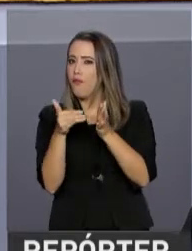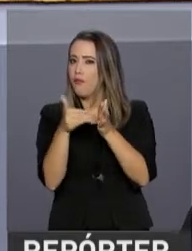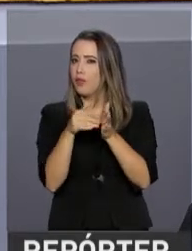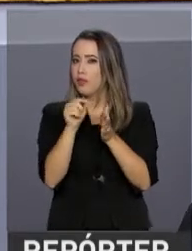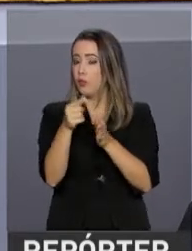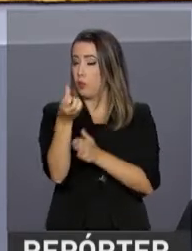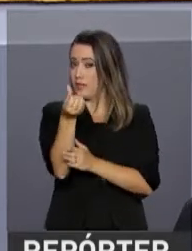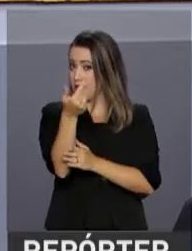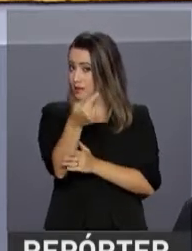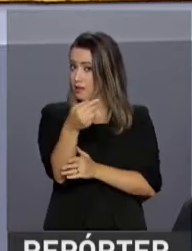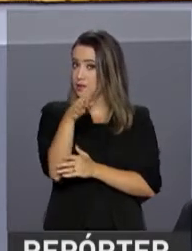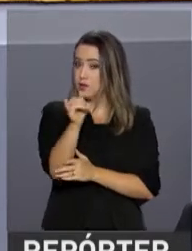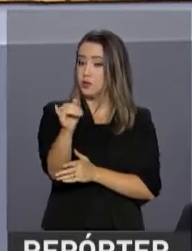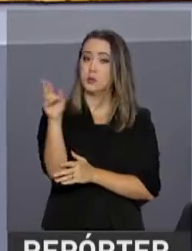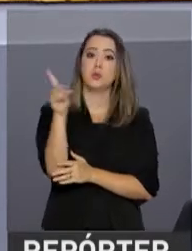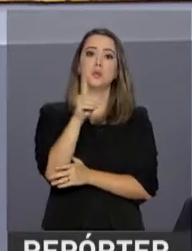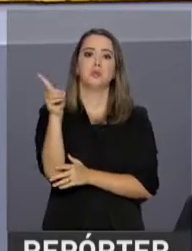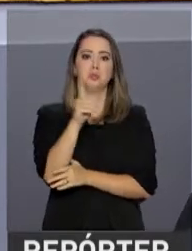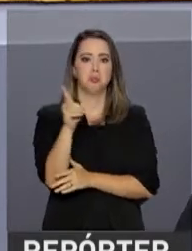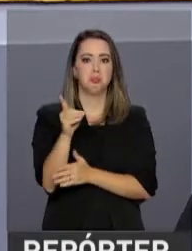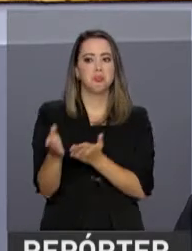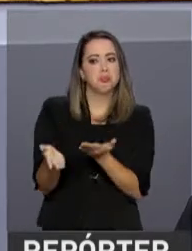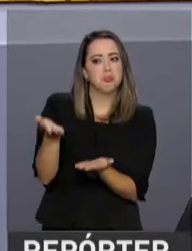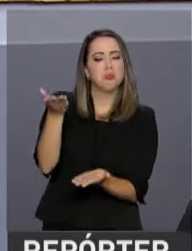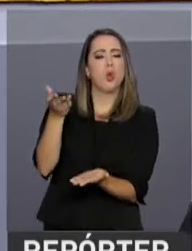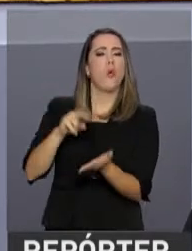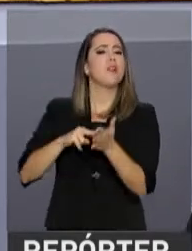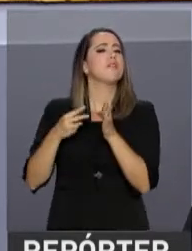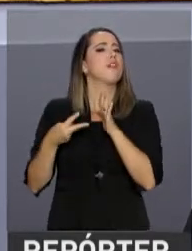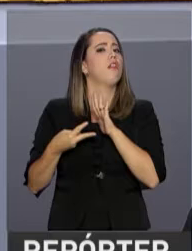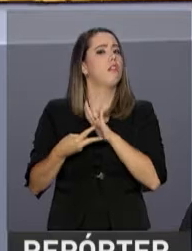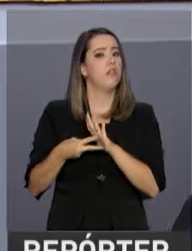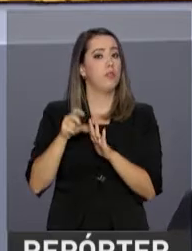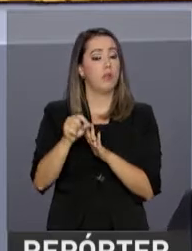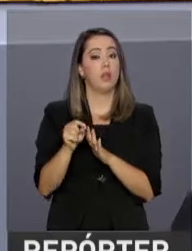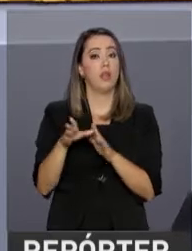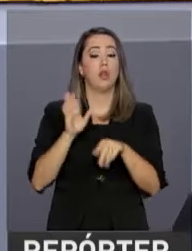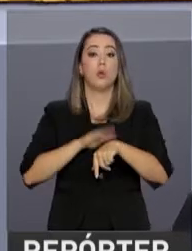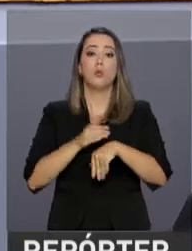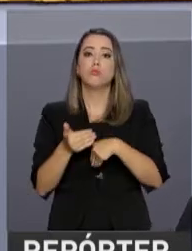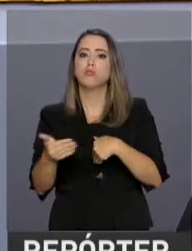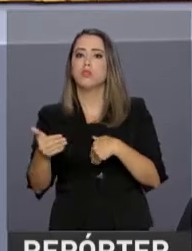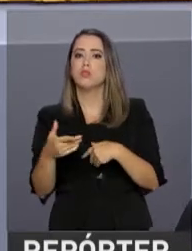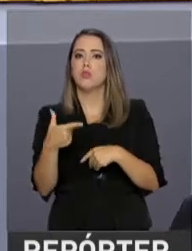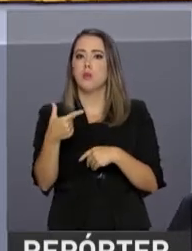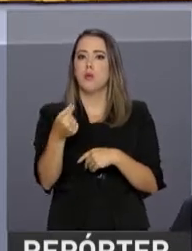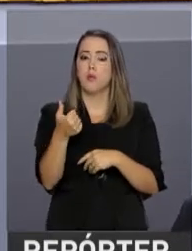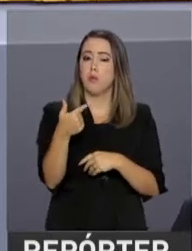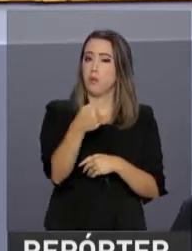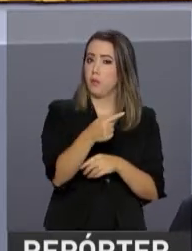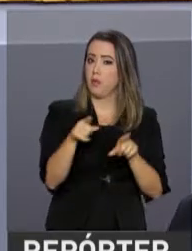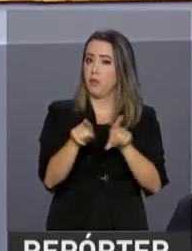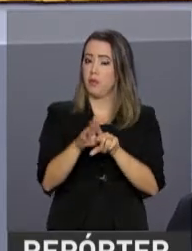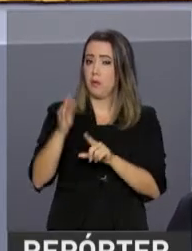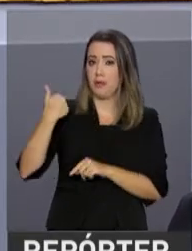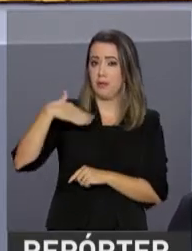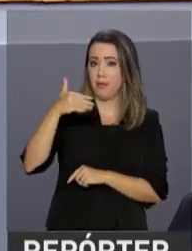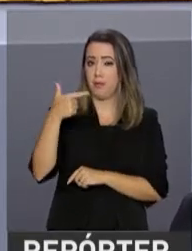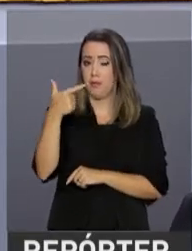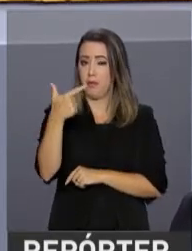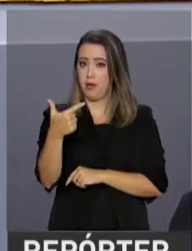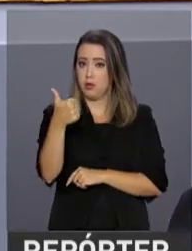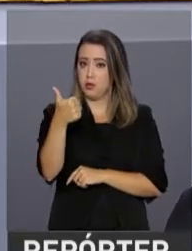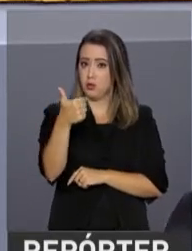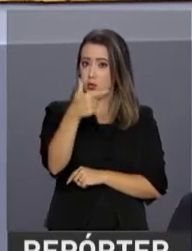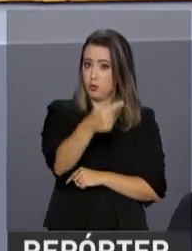67 bilhões de dólares isso significa que no período as exportações de 217 bilhões de